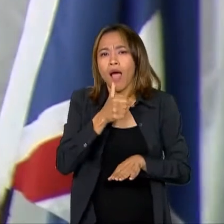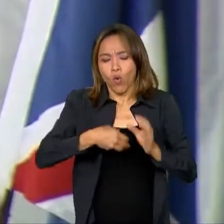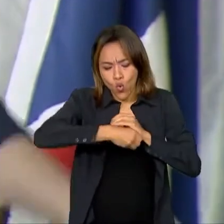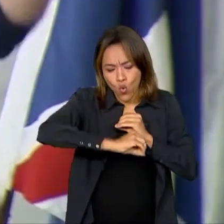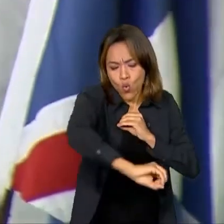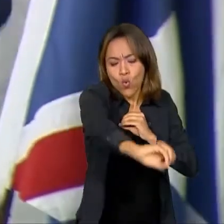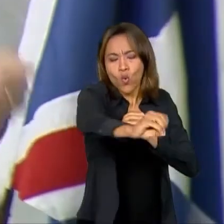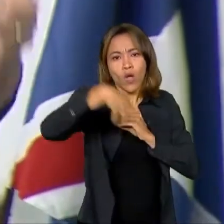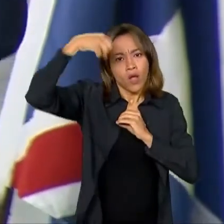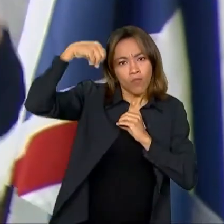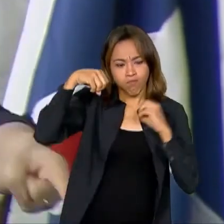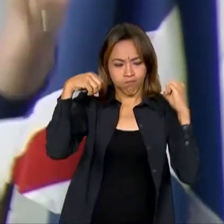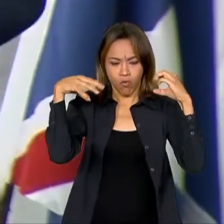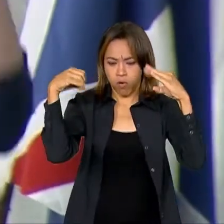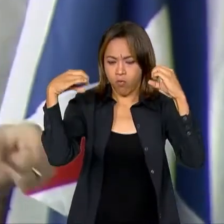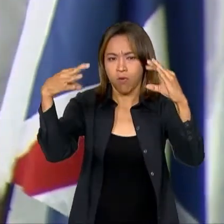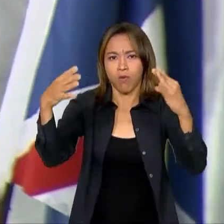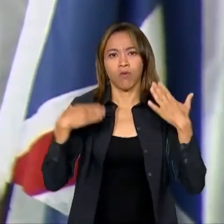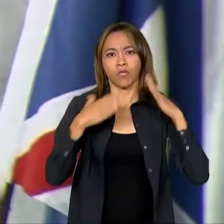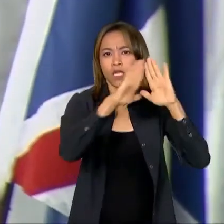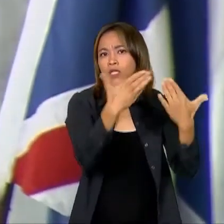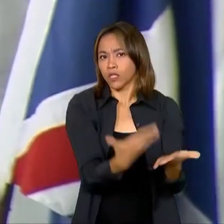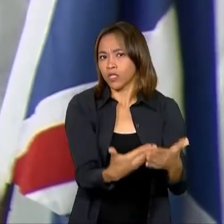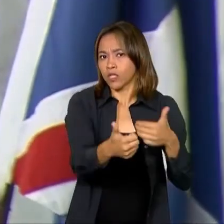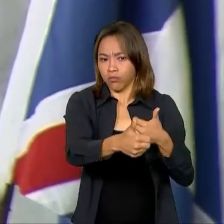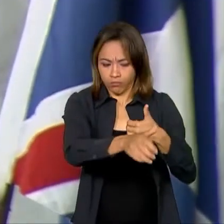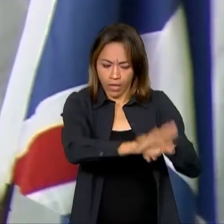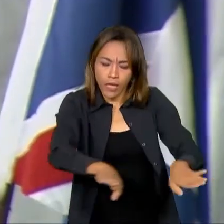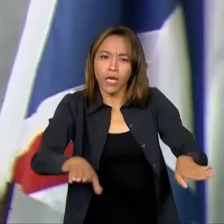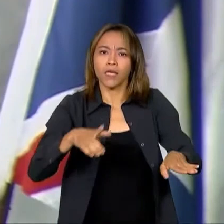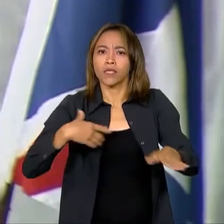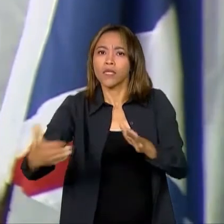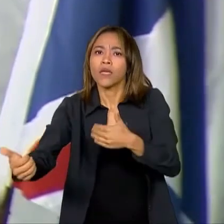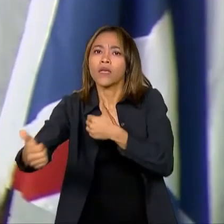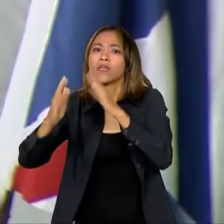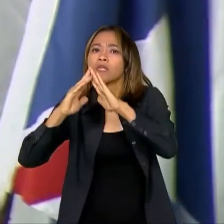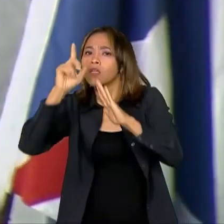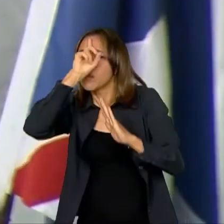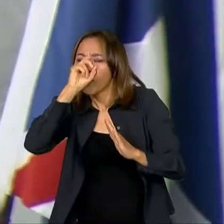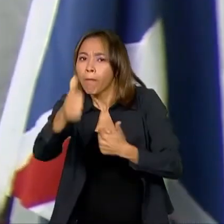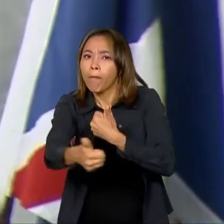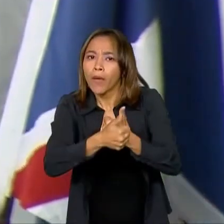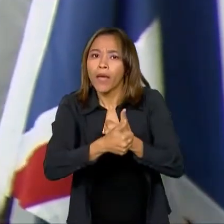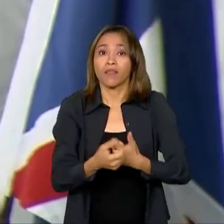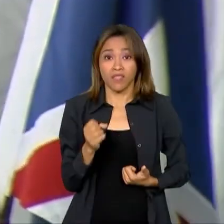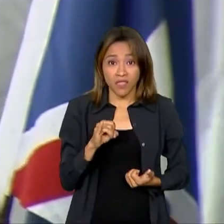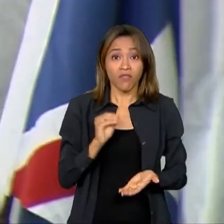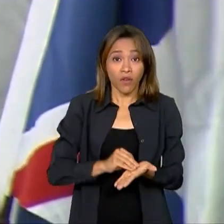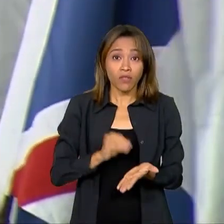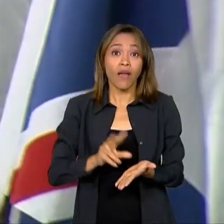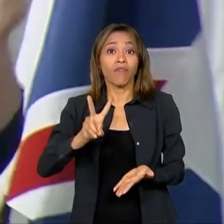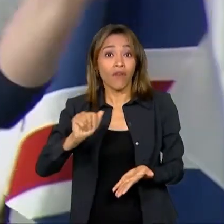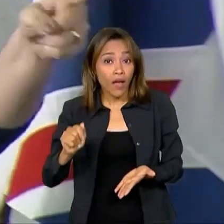com iluminação. Tem creche, tem escola, tem posto de saúde aqui perto. E se faltar vaga, não faltará recurso do Ministério